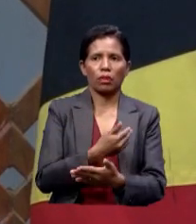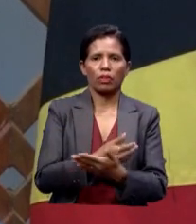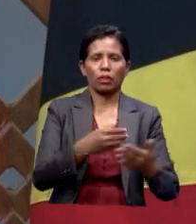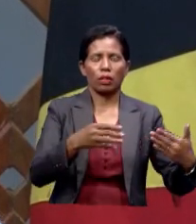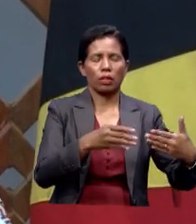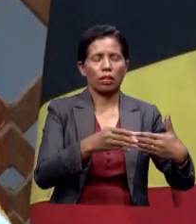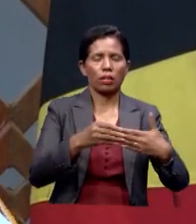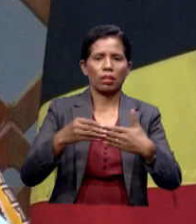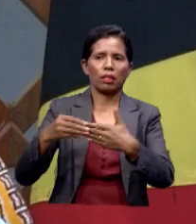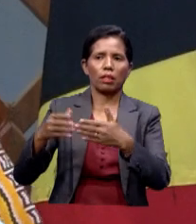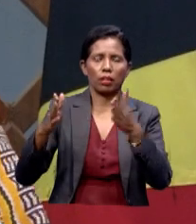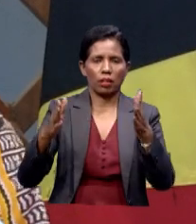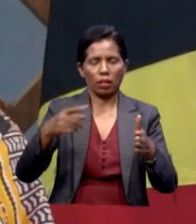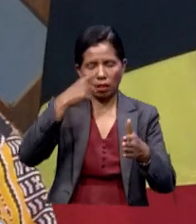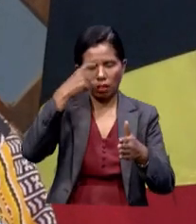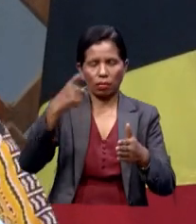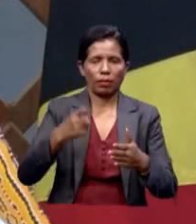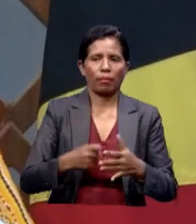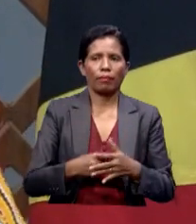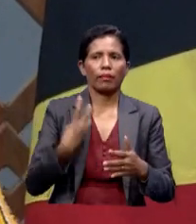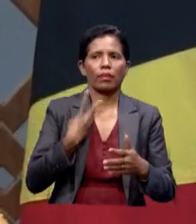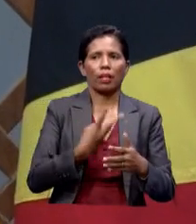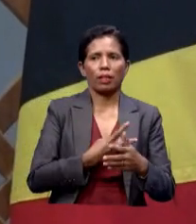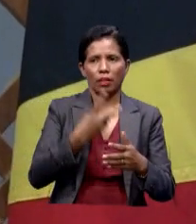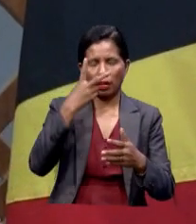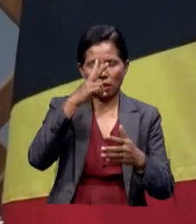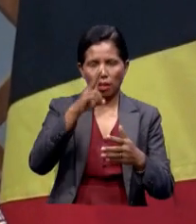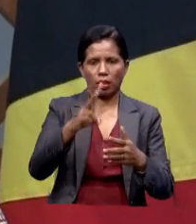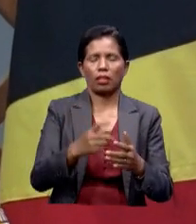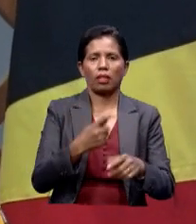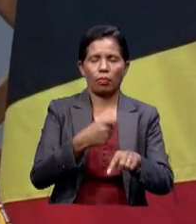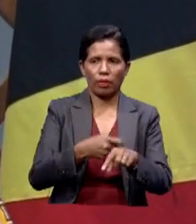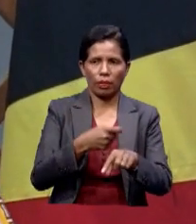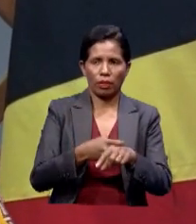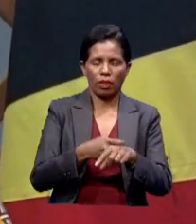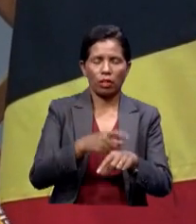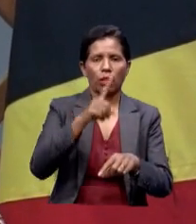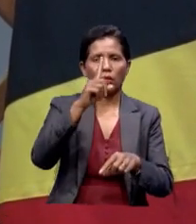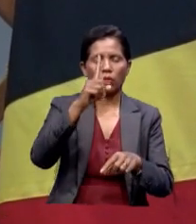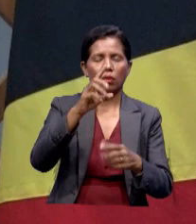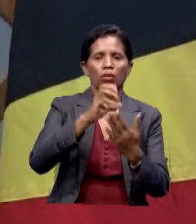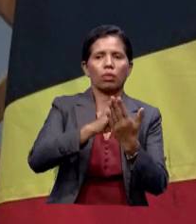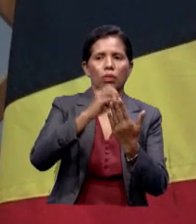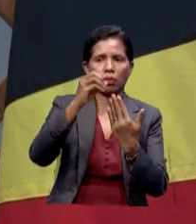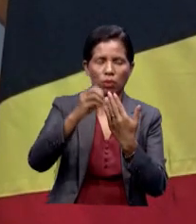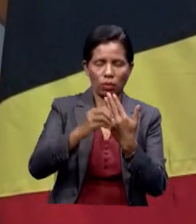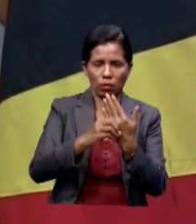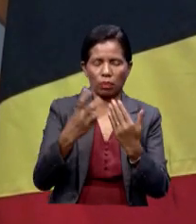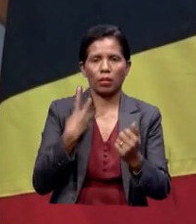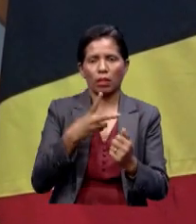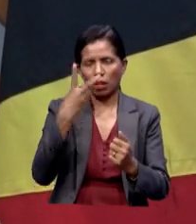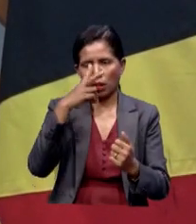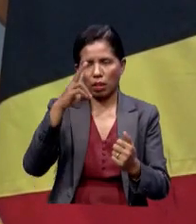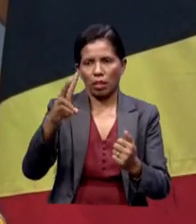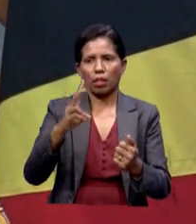a Tiana. Portanto, tamanema cá, itarei, dané, prazos. 1 de outubro, nessa prazo, na veitare,